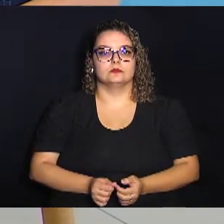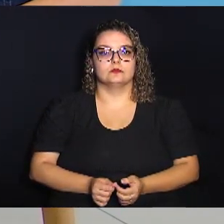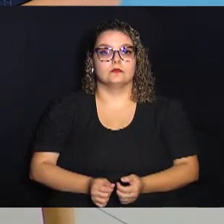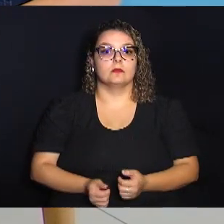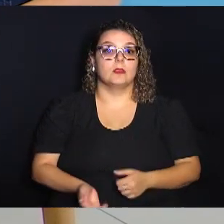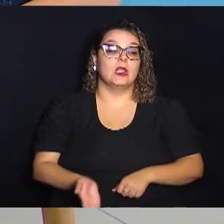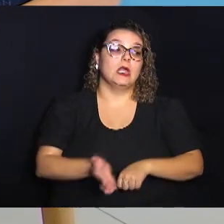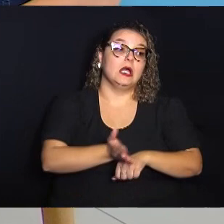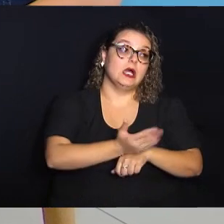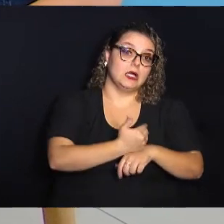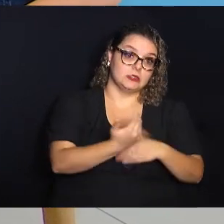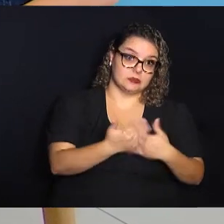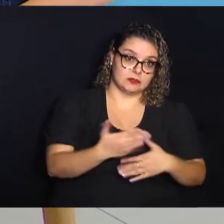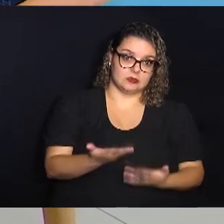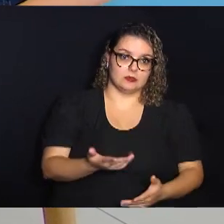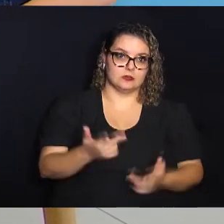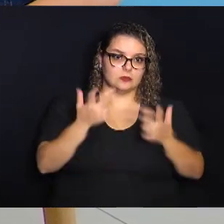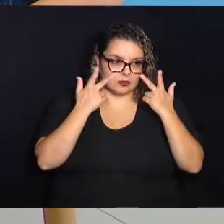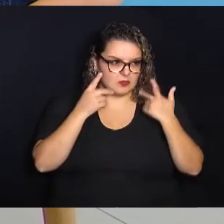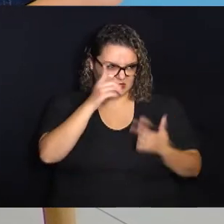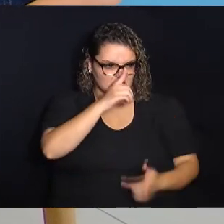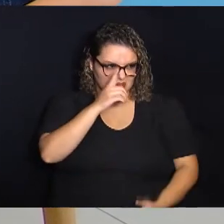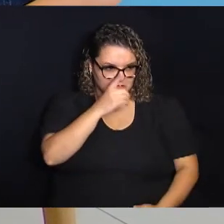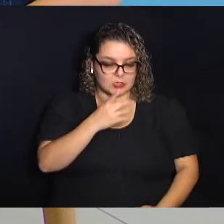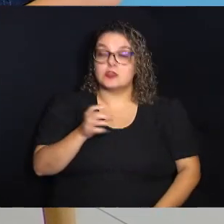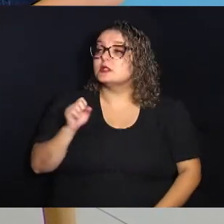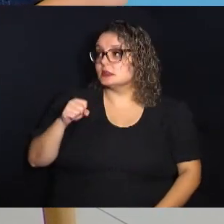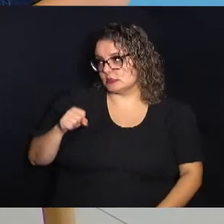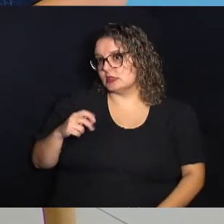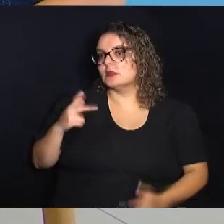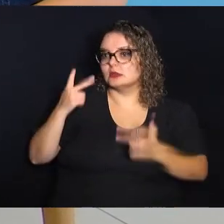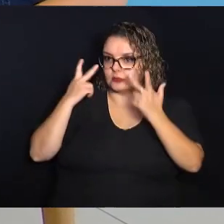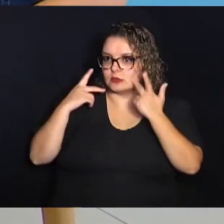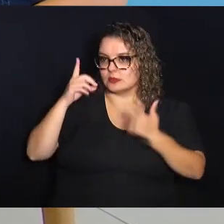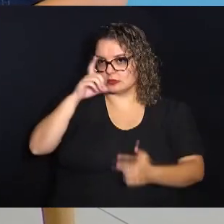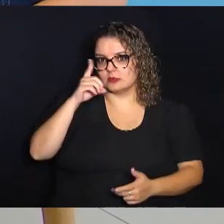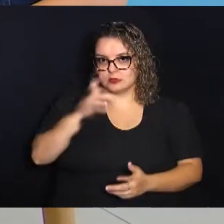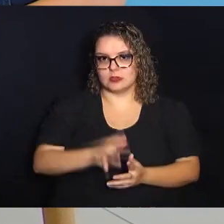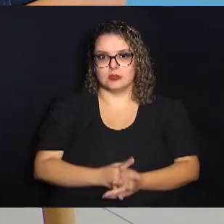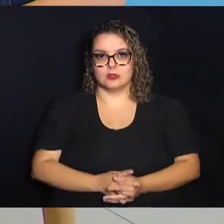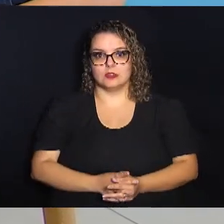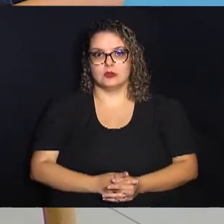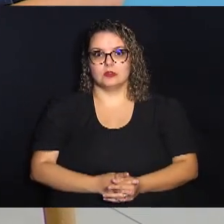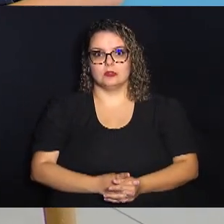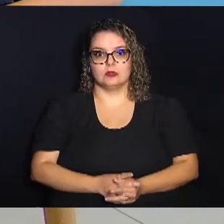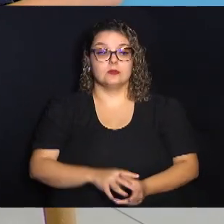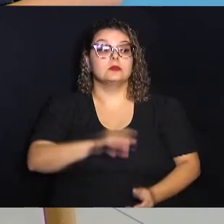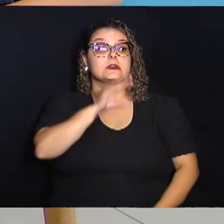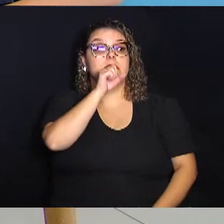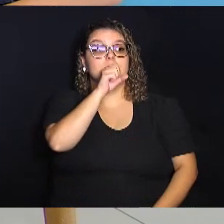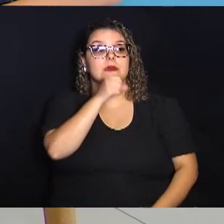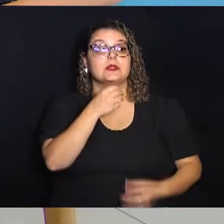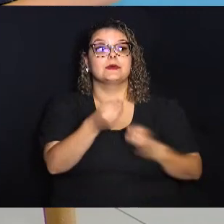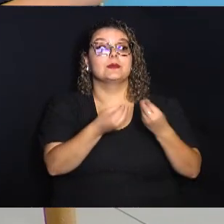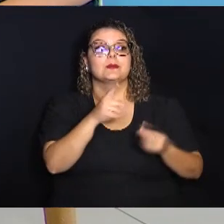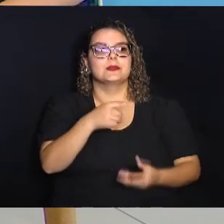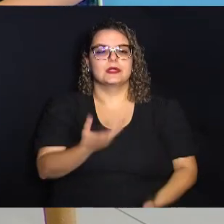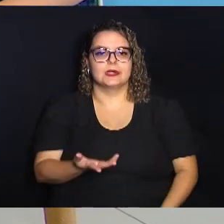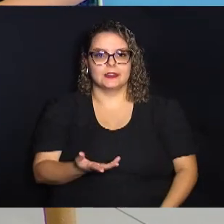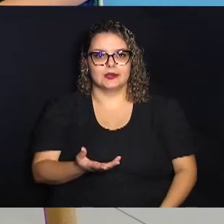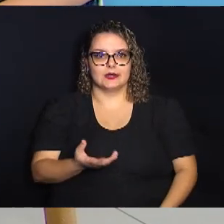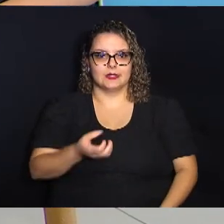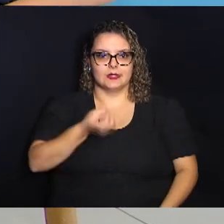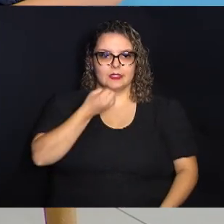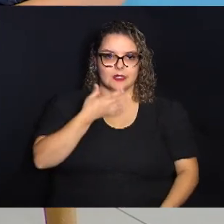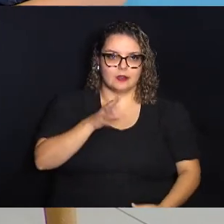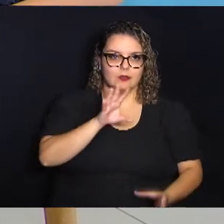Na véspera, por exemplo, a prova normalmente é domingo? Normalmente domingo, né? Normalmente domingo. O sabadão, e aí, vale a